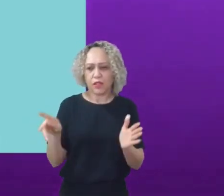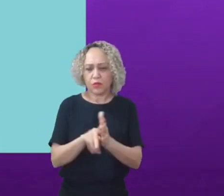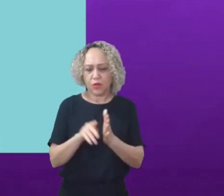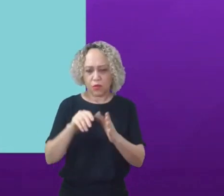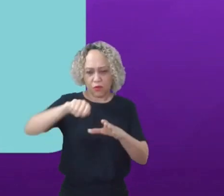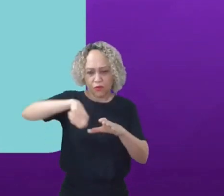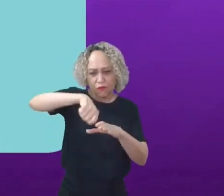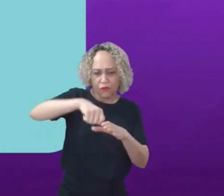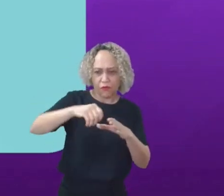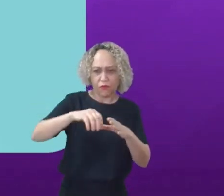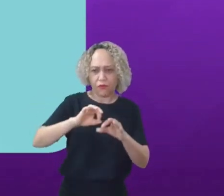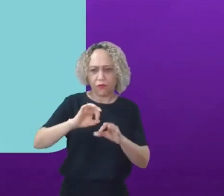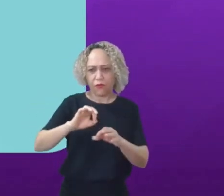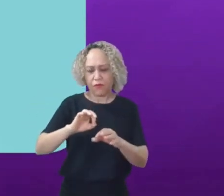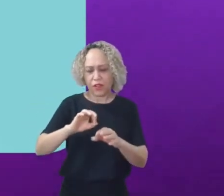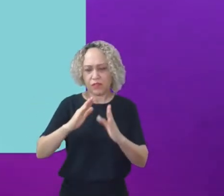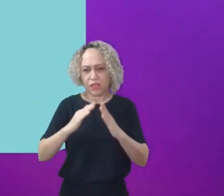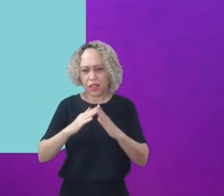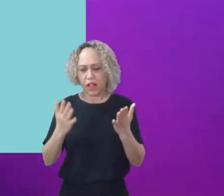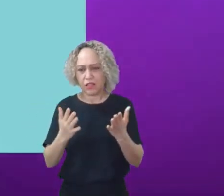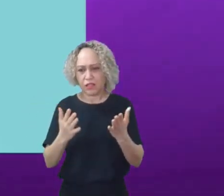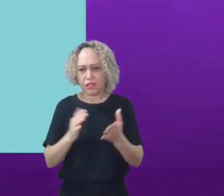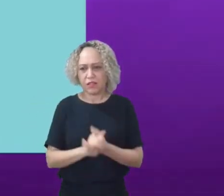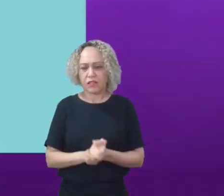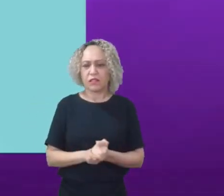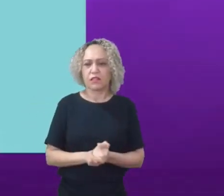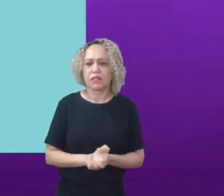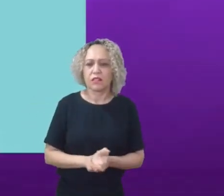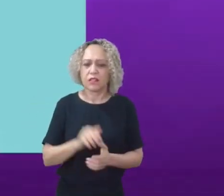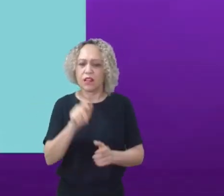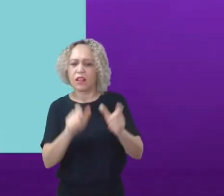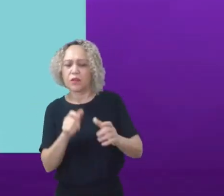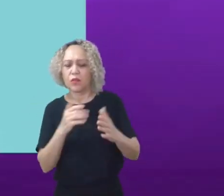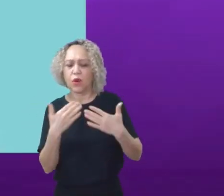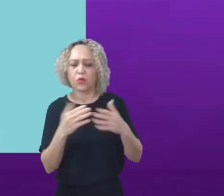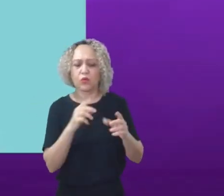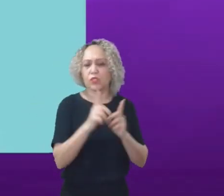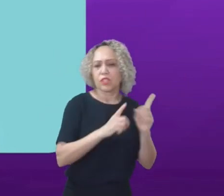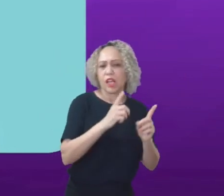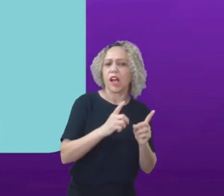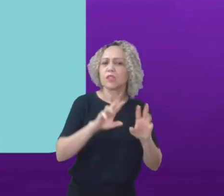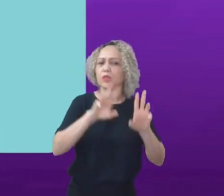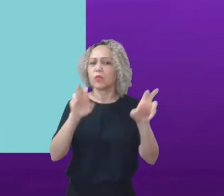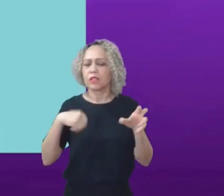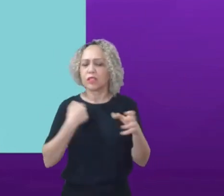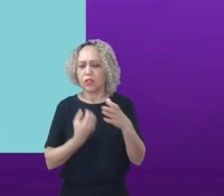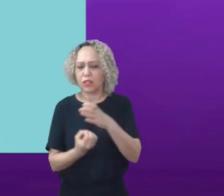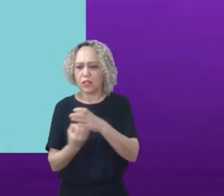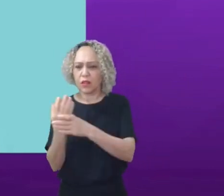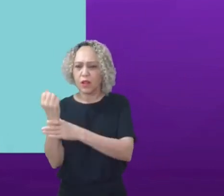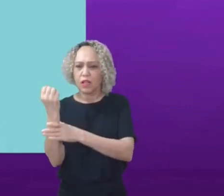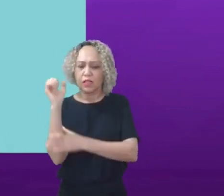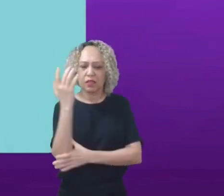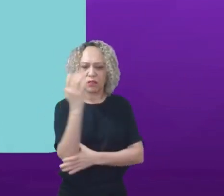psicológico, mas também indiretamente as pessoas, no diálogo sobre as nossas plantas, sobre as nossas hortas,